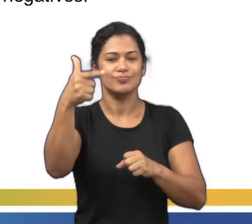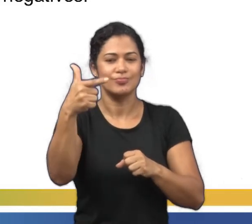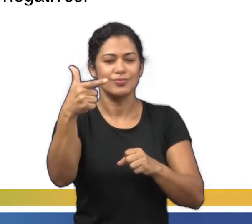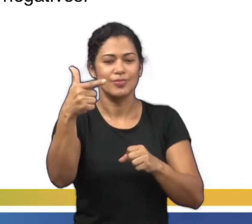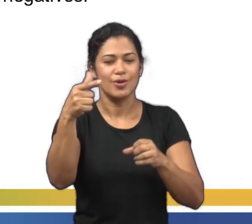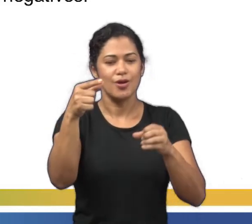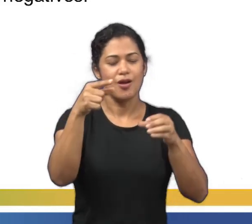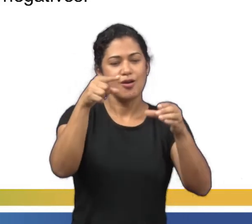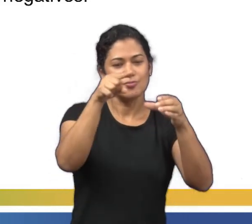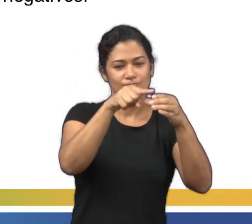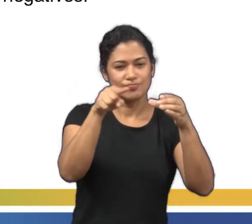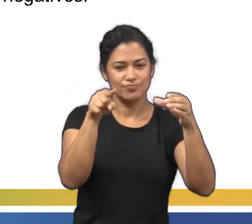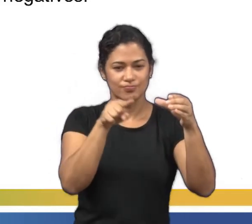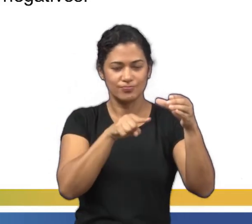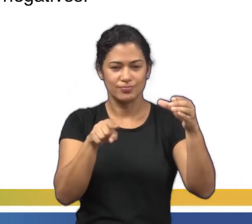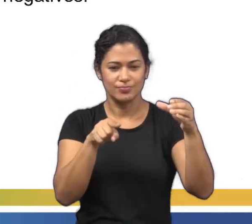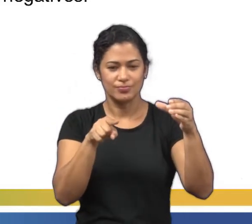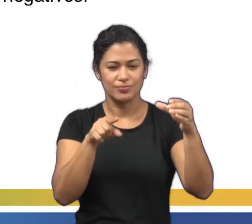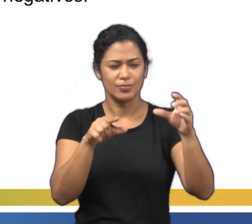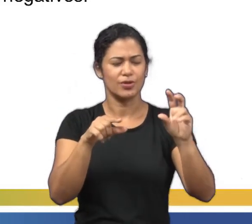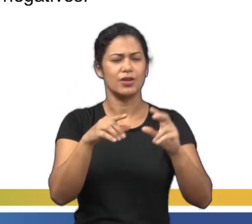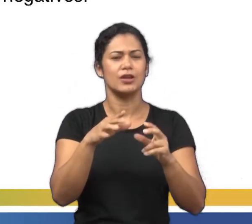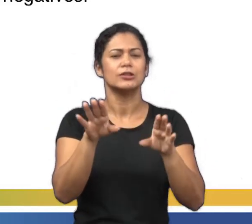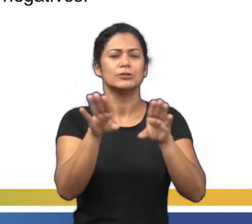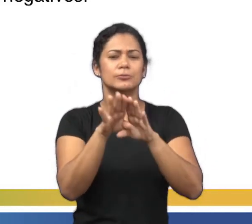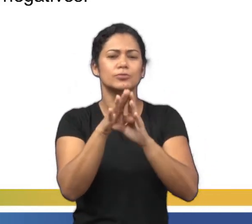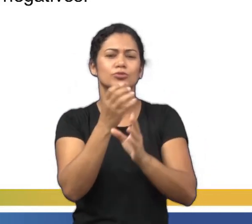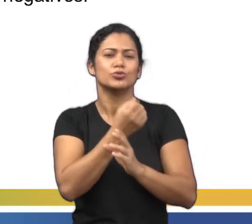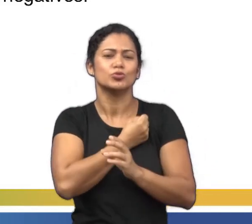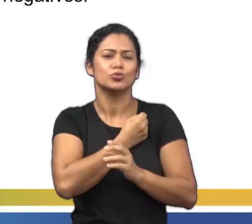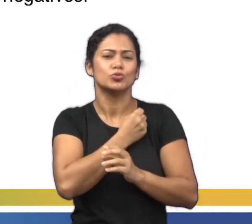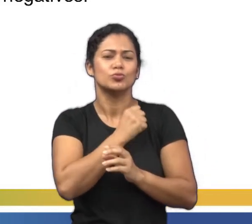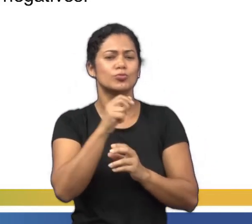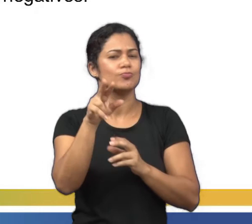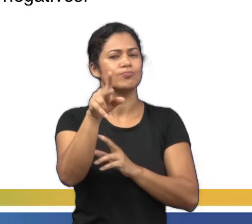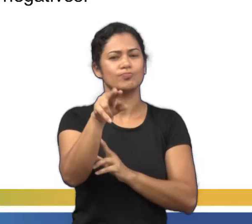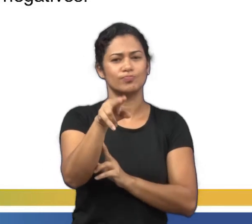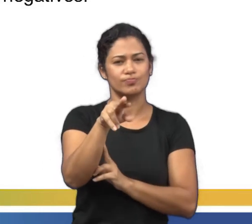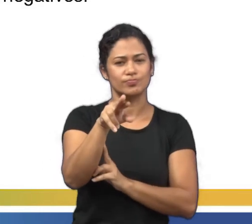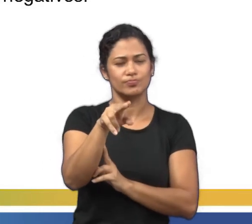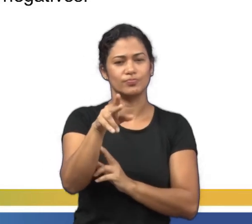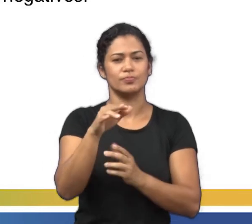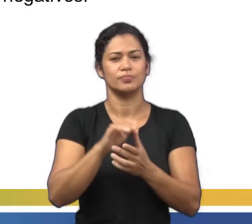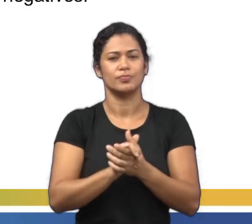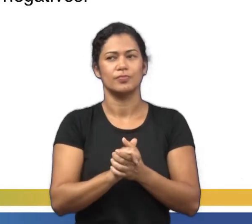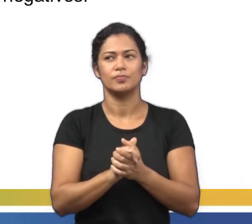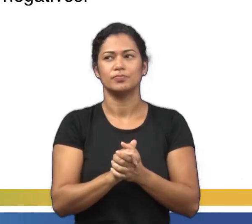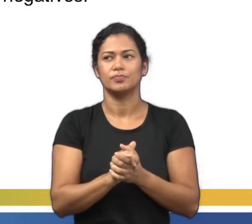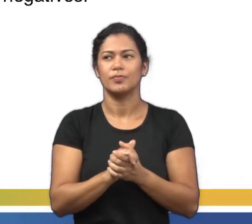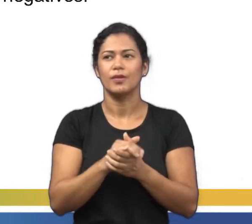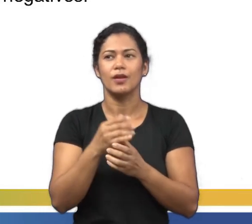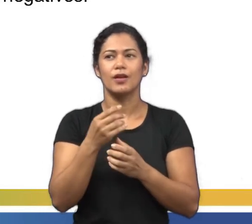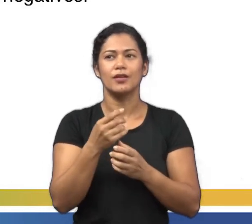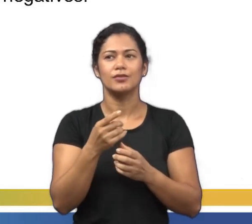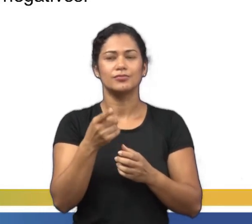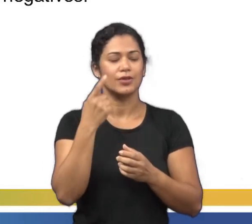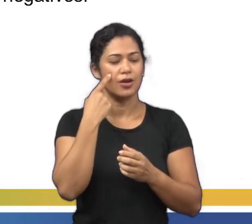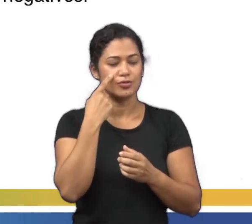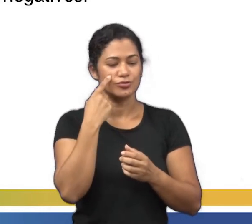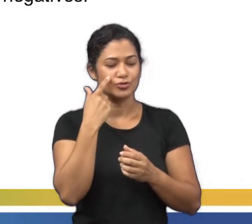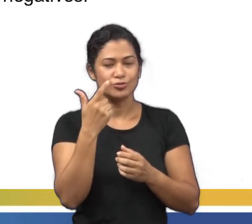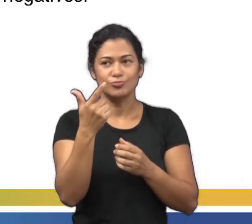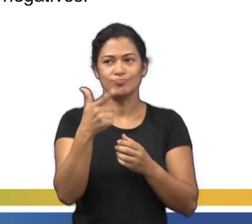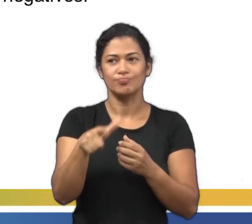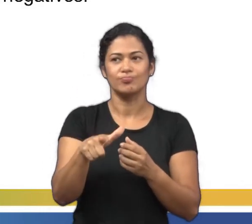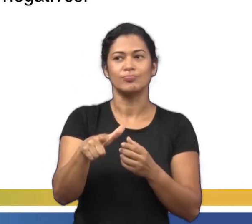que elevado ao mesmo índice seja igual ao número A. Aqui não restringimos os nossos cálculos